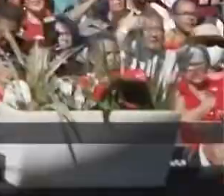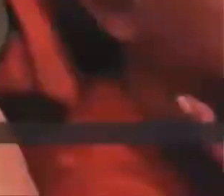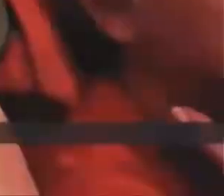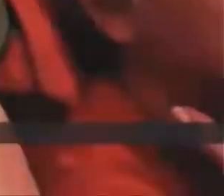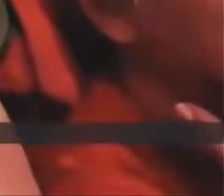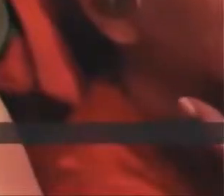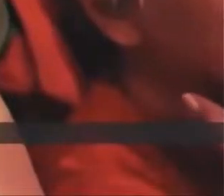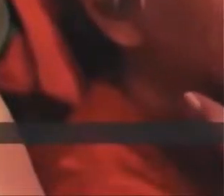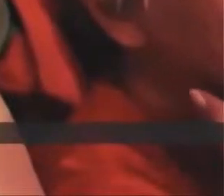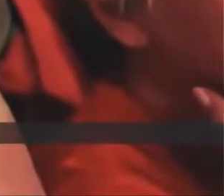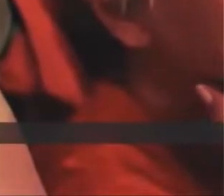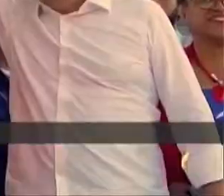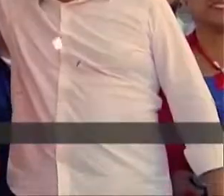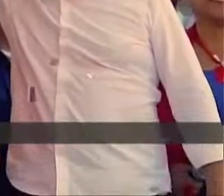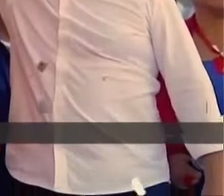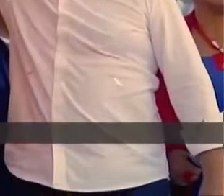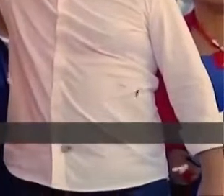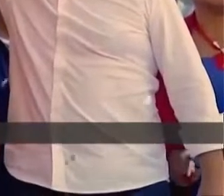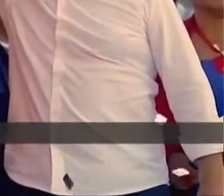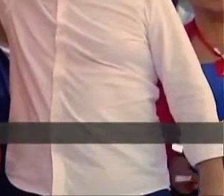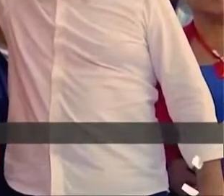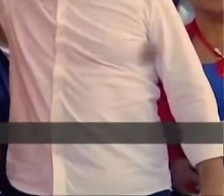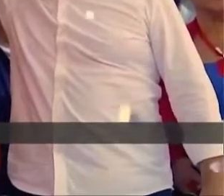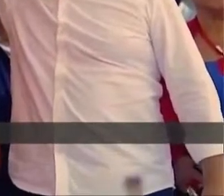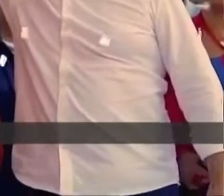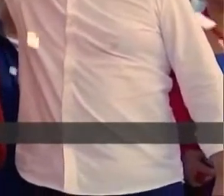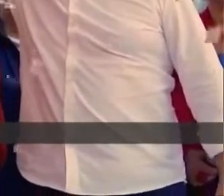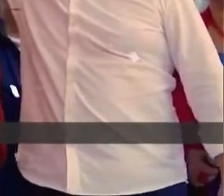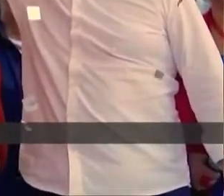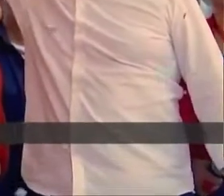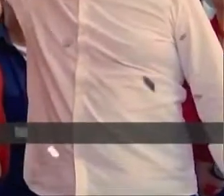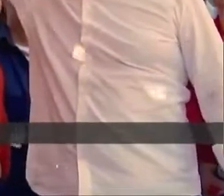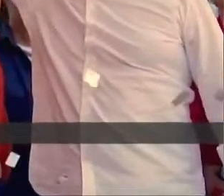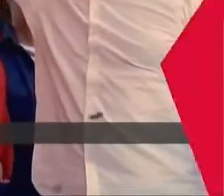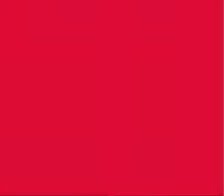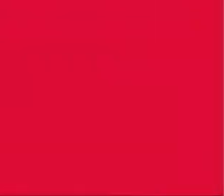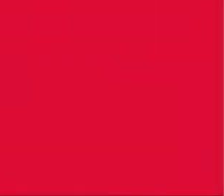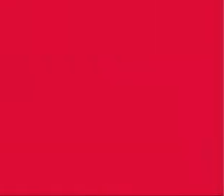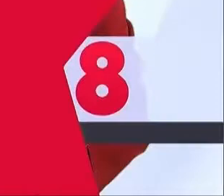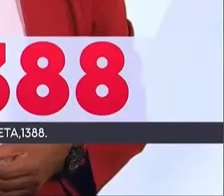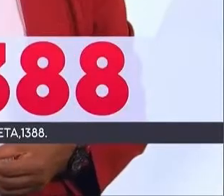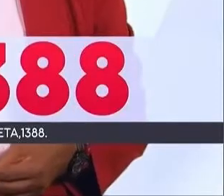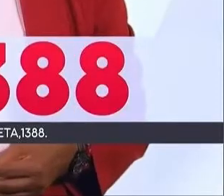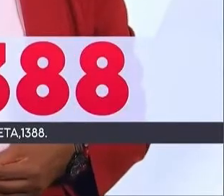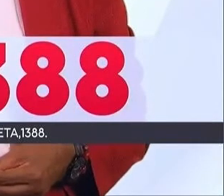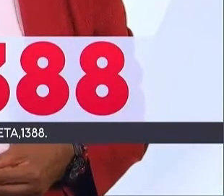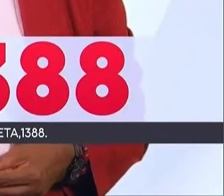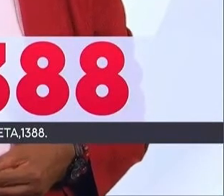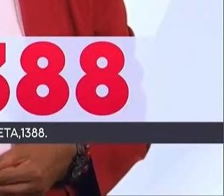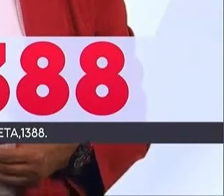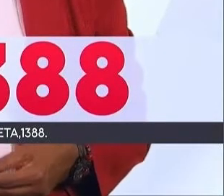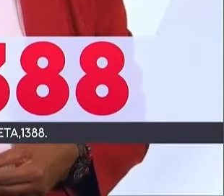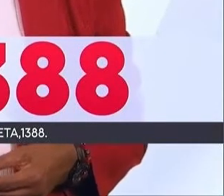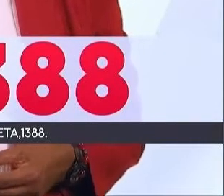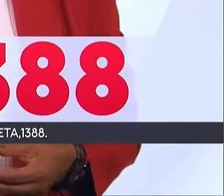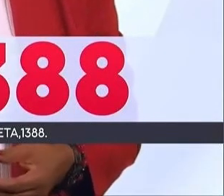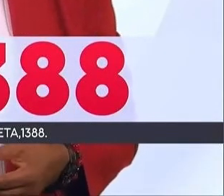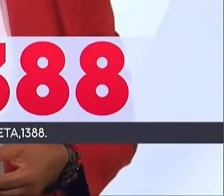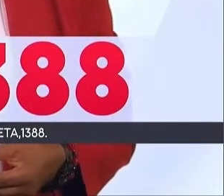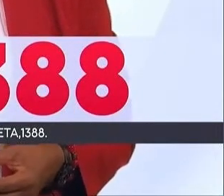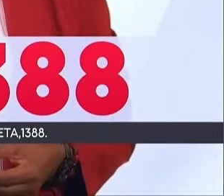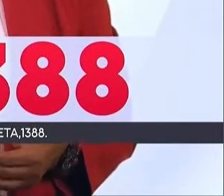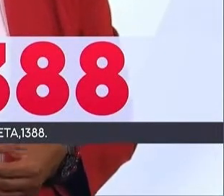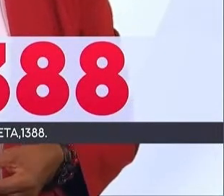Eu quero três de lá. racismo estrutural se combate